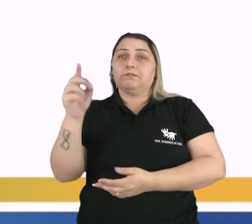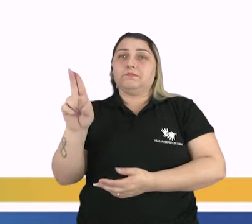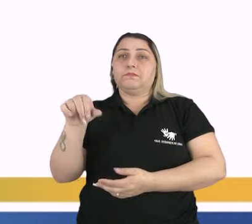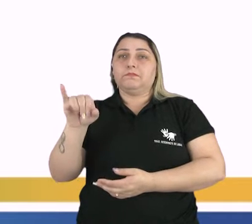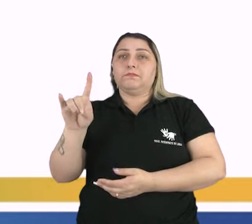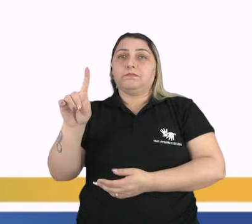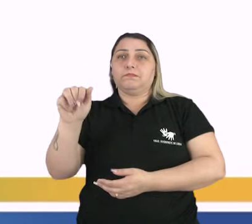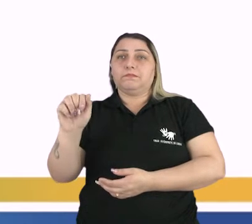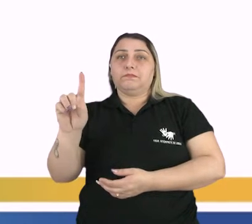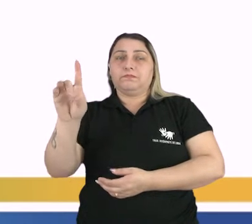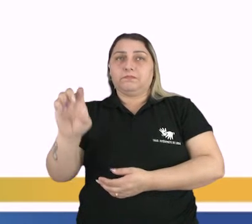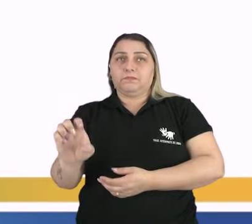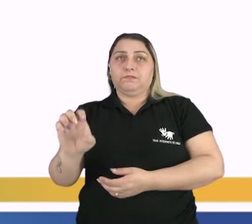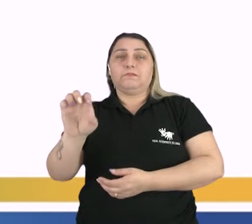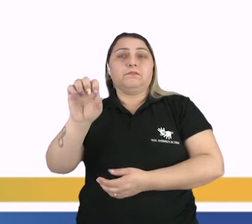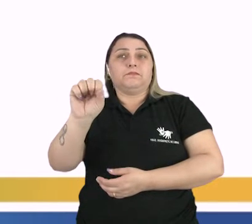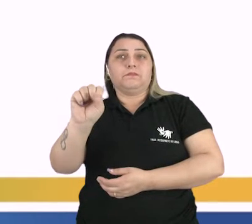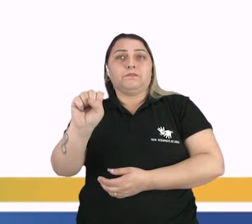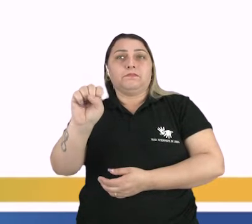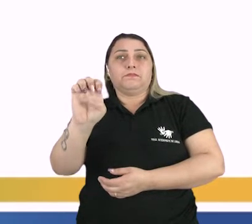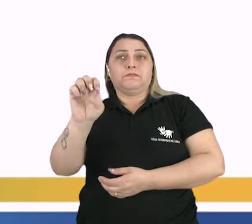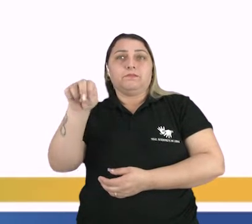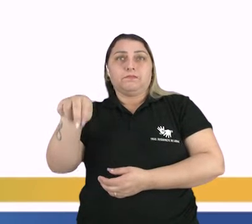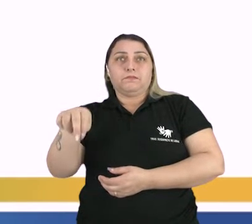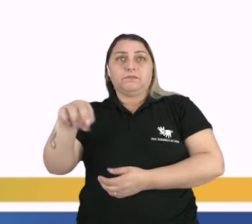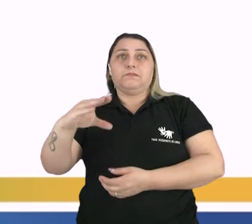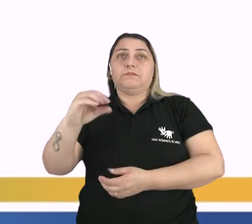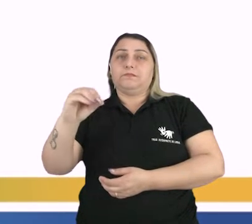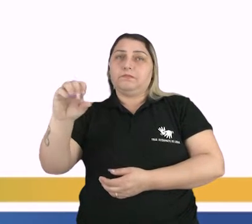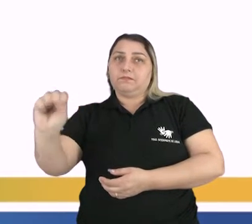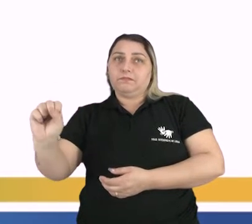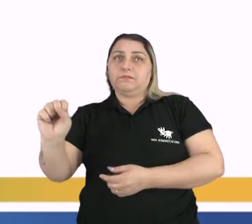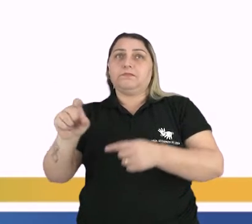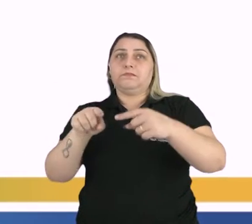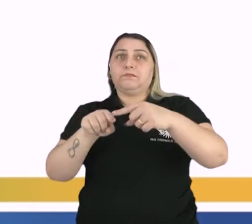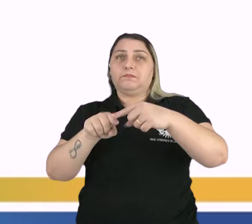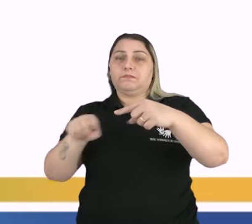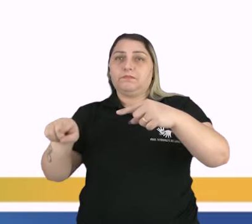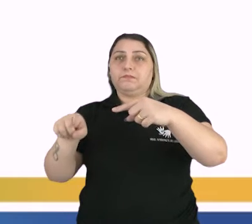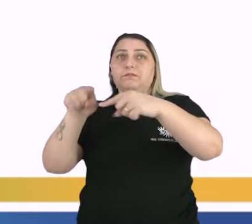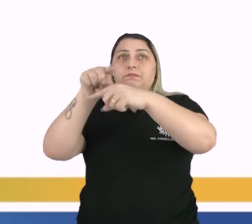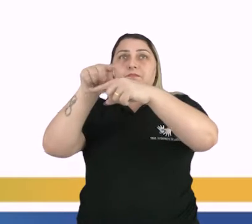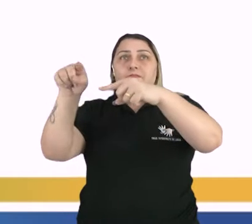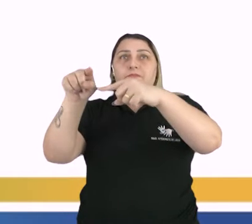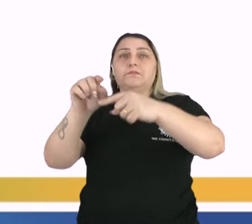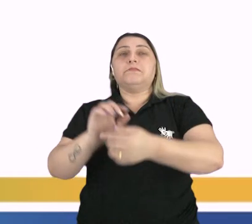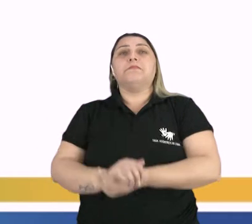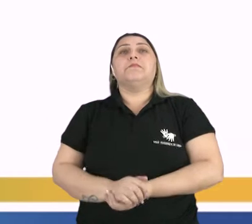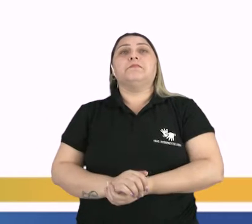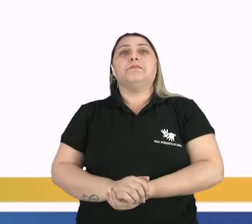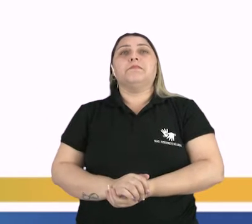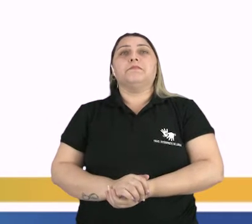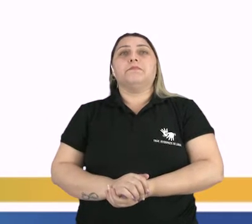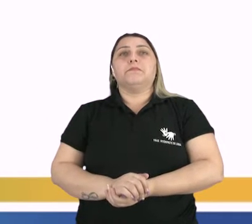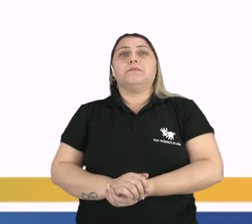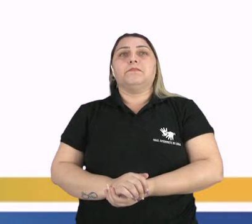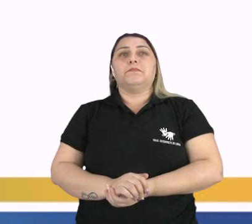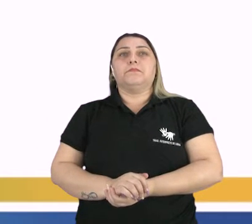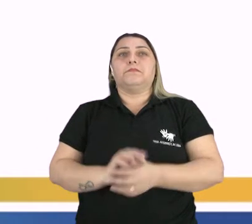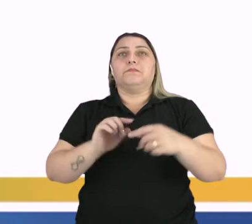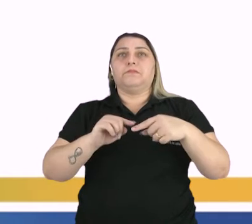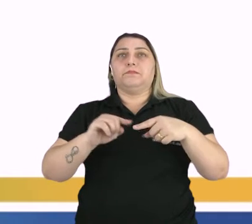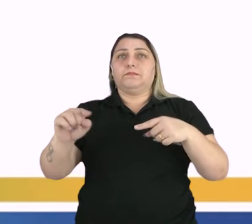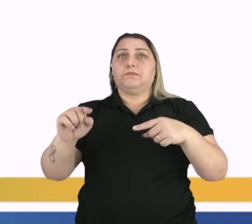o seno está no eixo das ordenadas e o cosseno no eixo das abscissas desse ciclo trigonométrico de